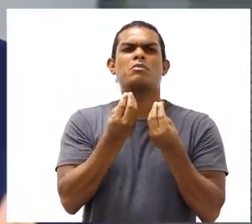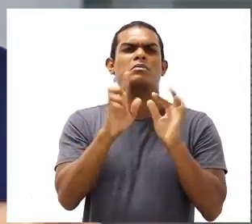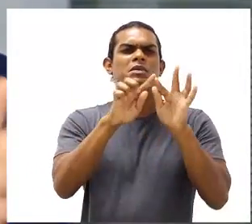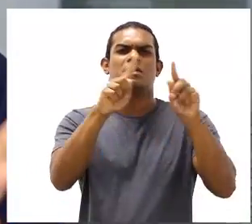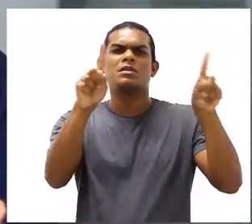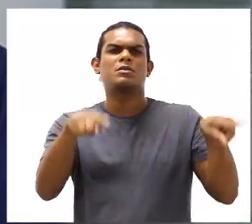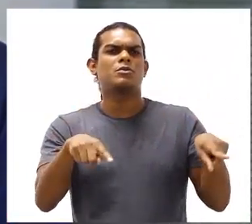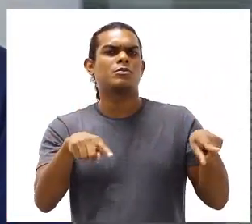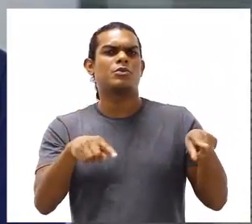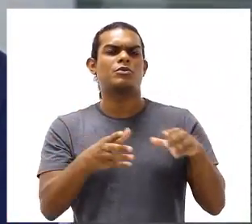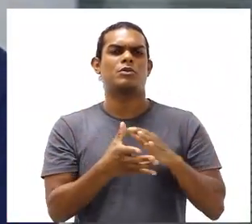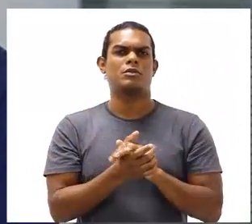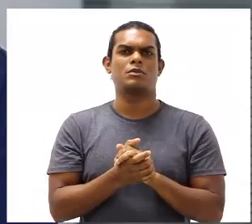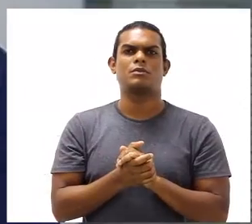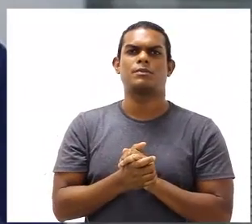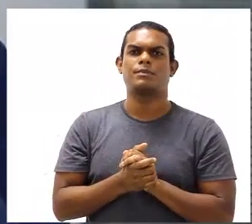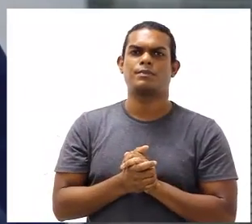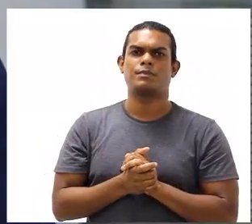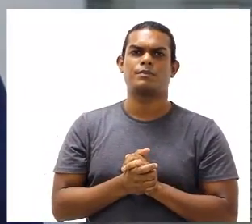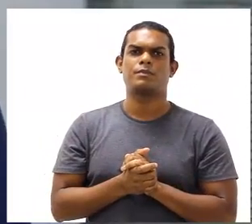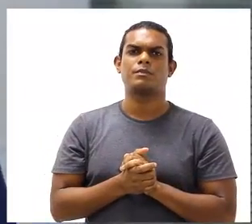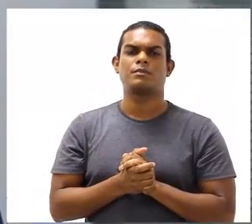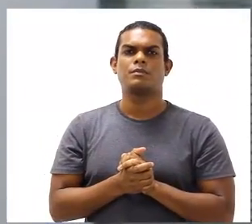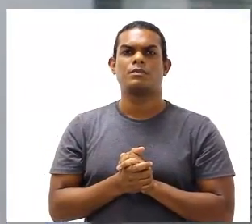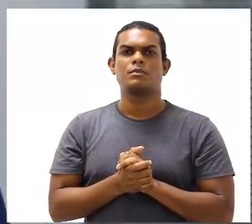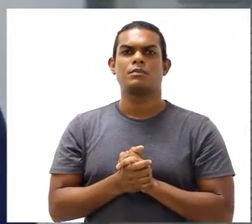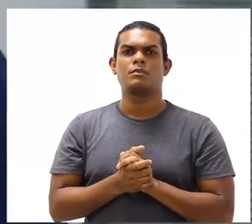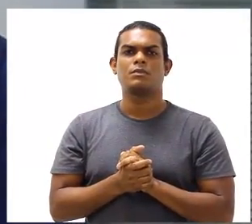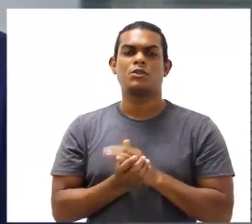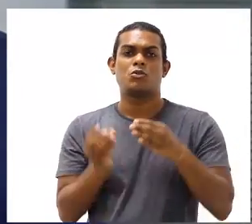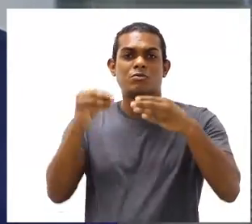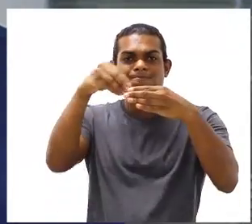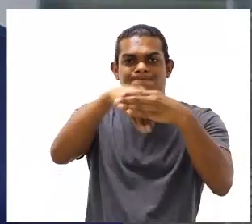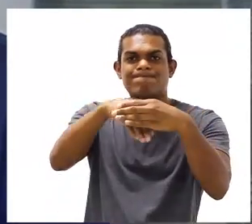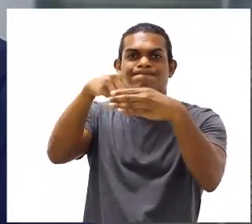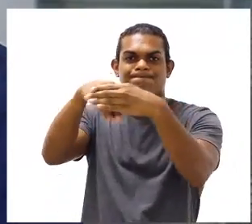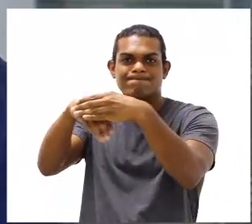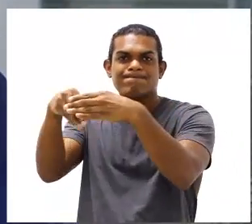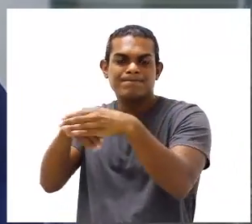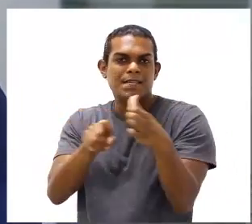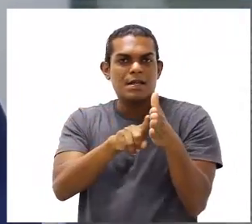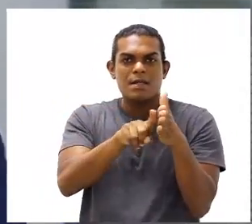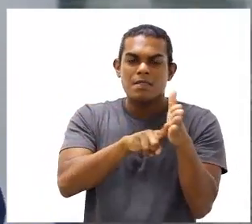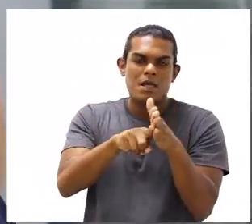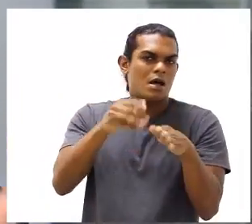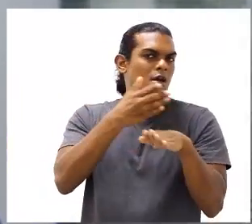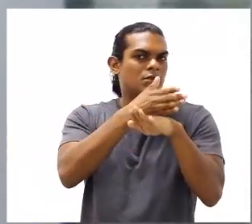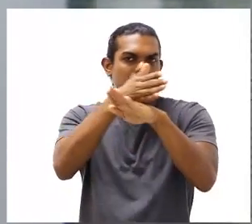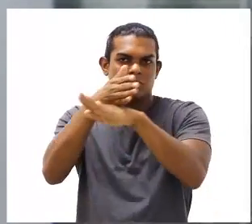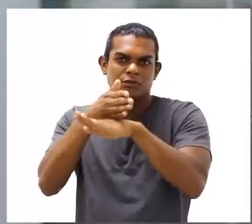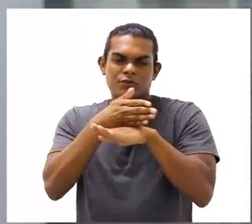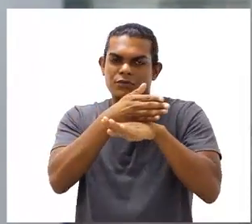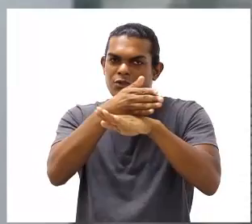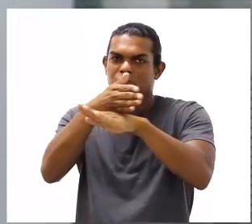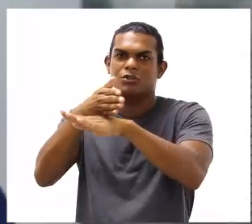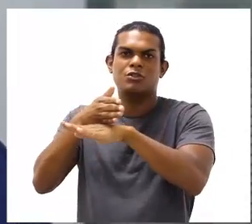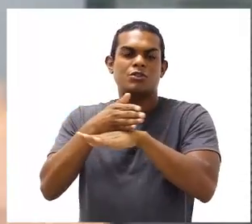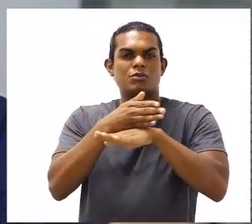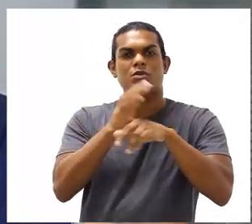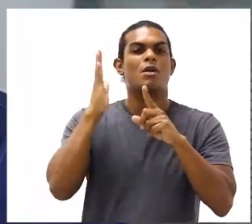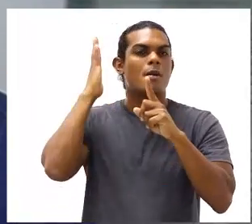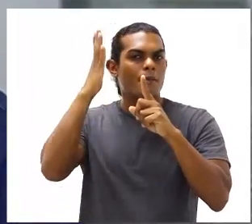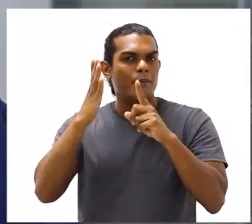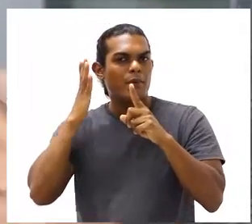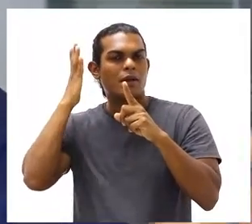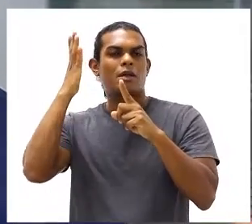e dissertações. A gente quer também o seguinte, que colocar dados outros, como vídeos, mini palestras,